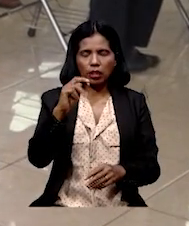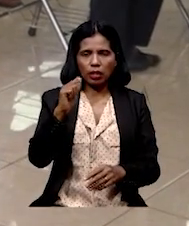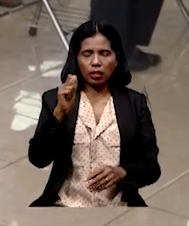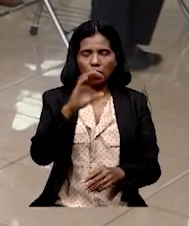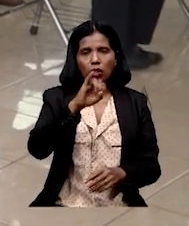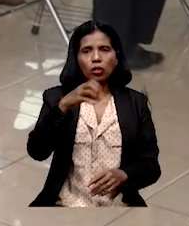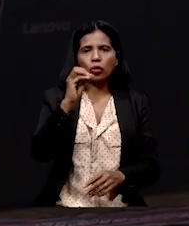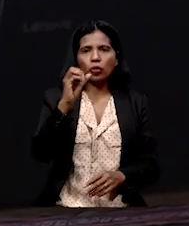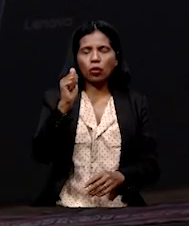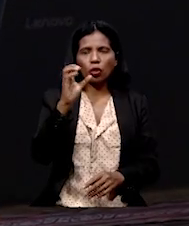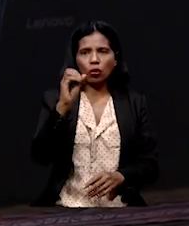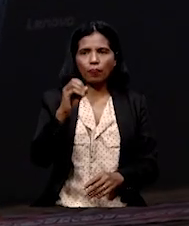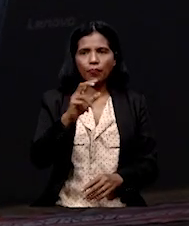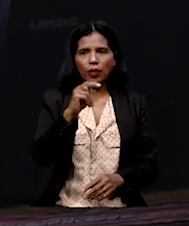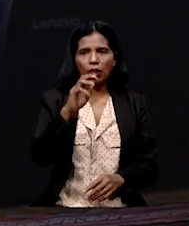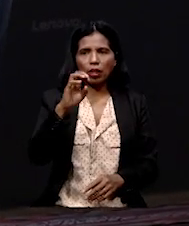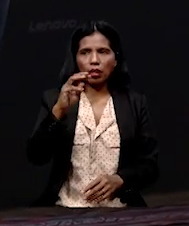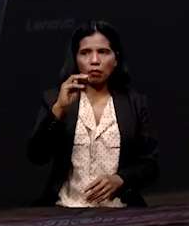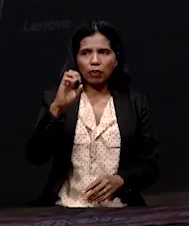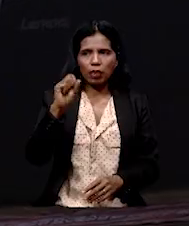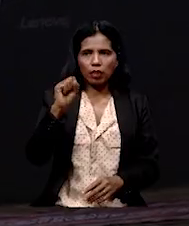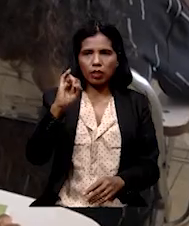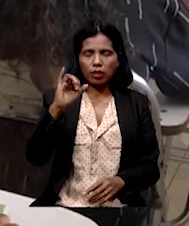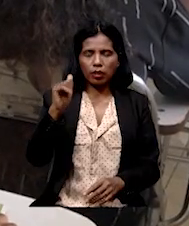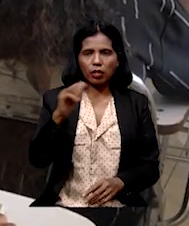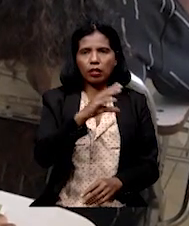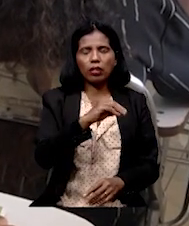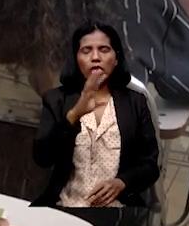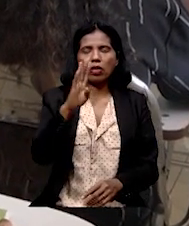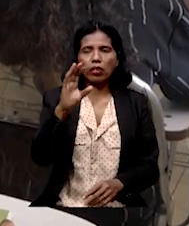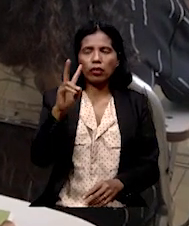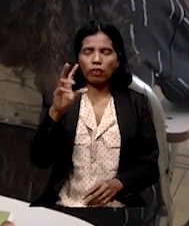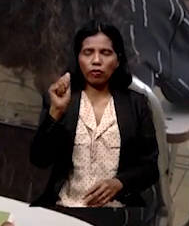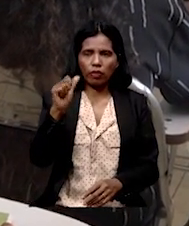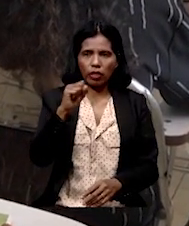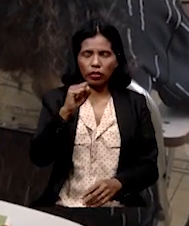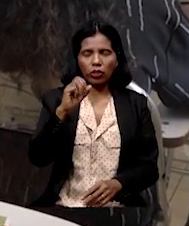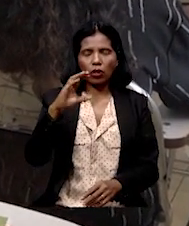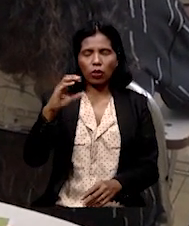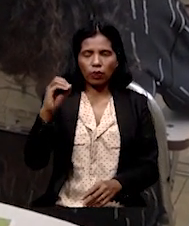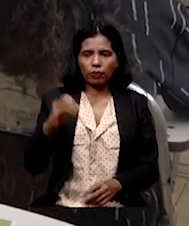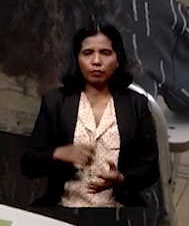da Costa, Memêncio Siqueira Freitas, no Vasco Hornaim. Almeida dos Santos, Zviel da Costa, Ziemen.